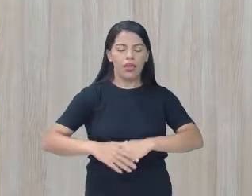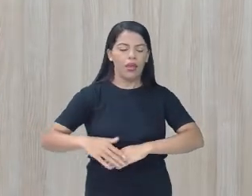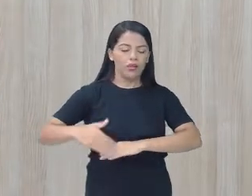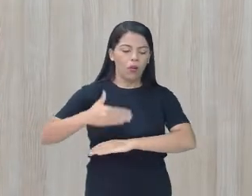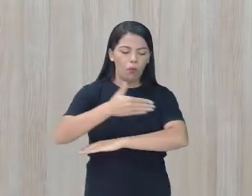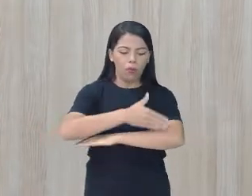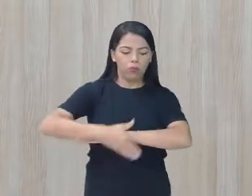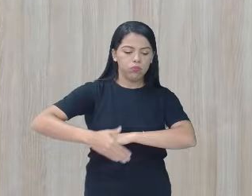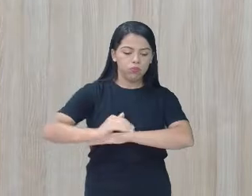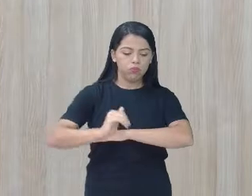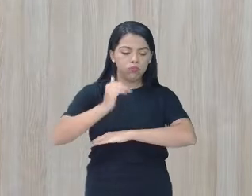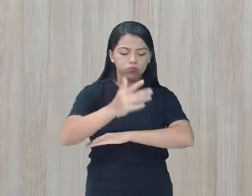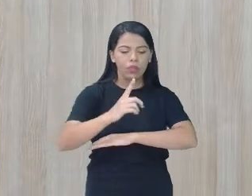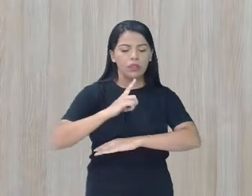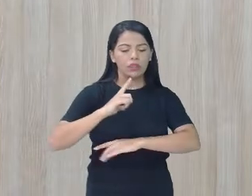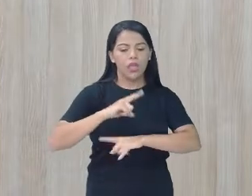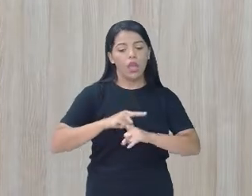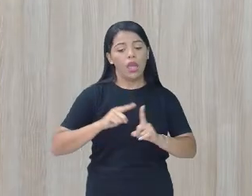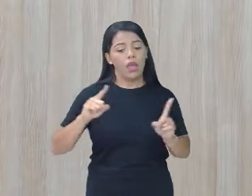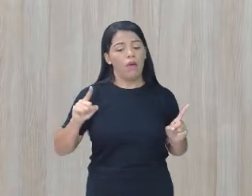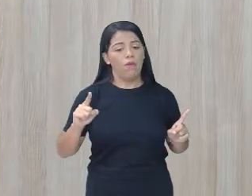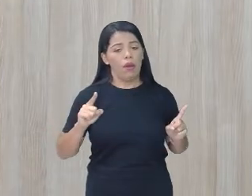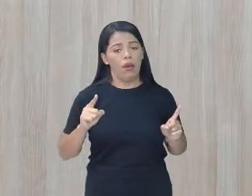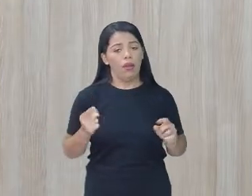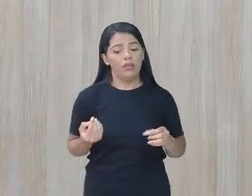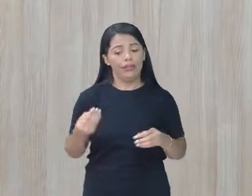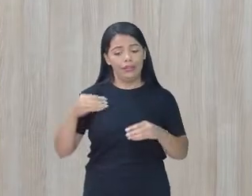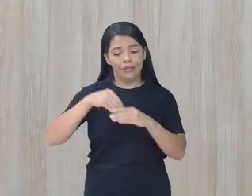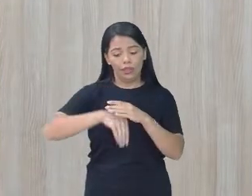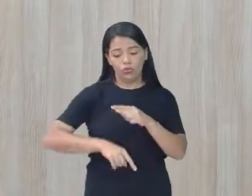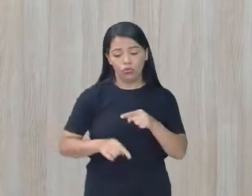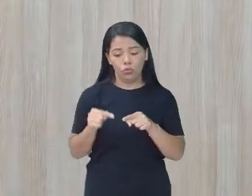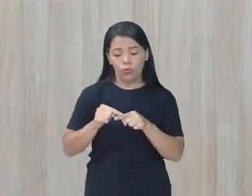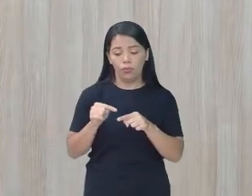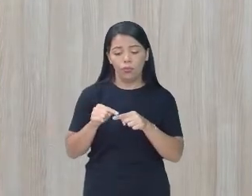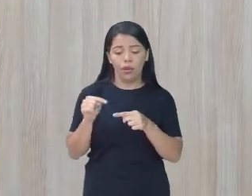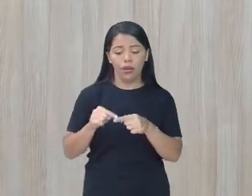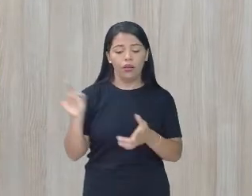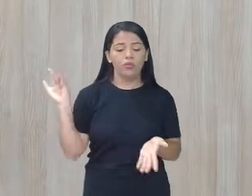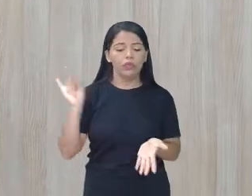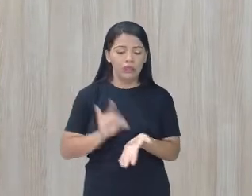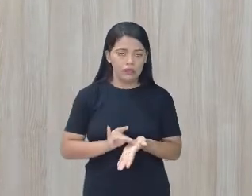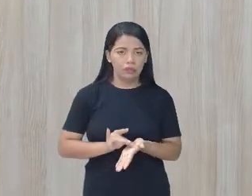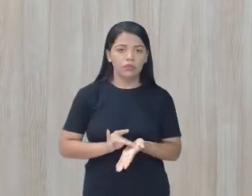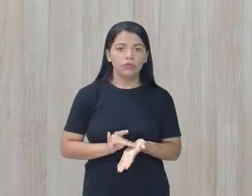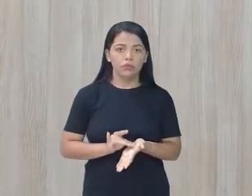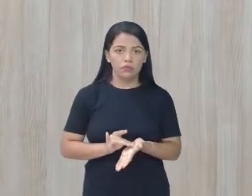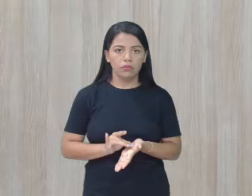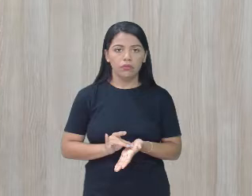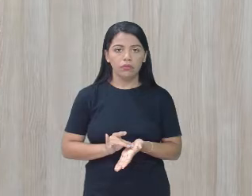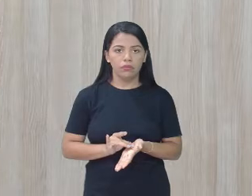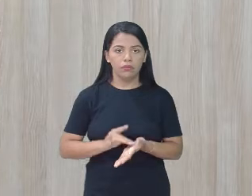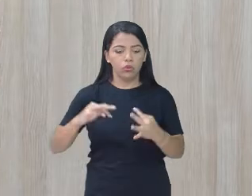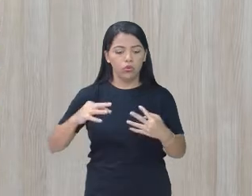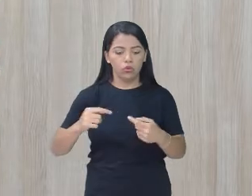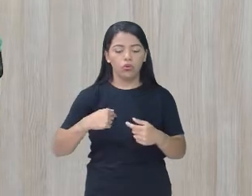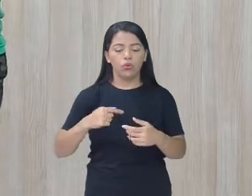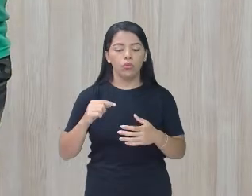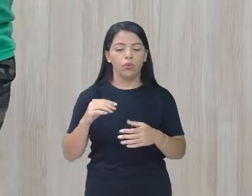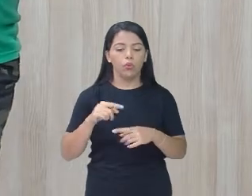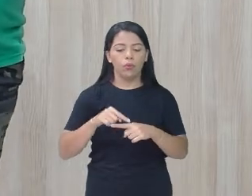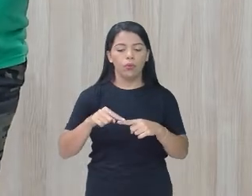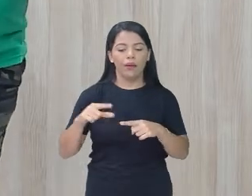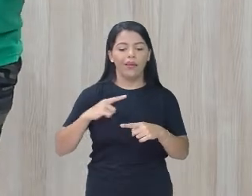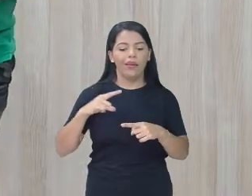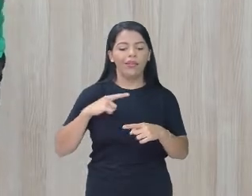bairro, mas no bairro, certo? Mas no bairro mesmo, né, na totalidade do bairro, existe